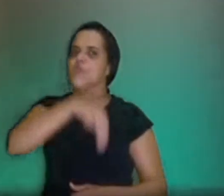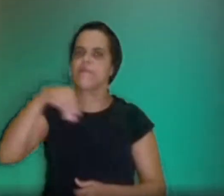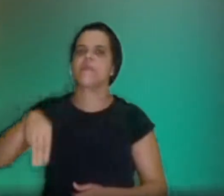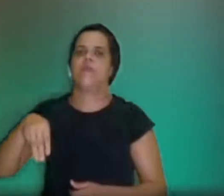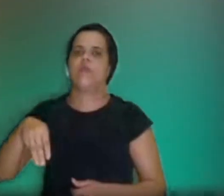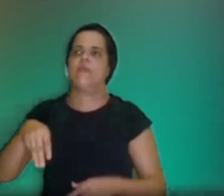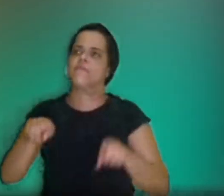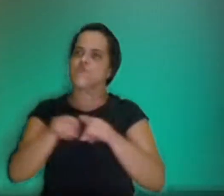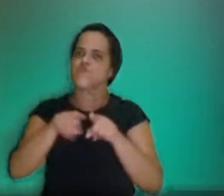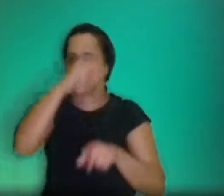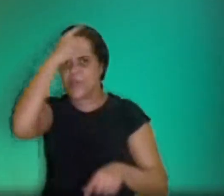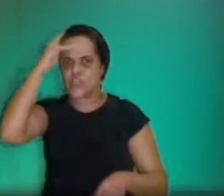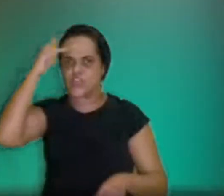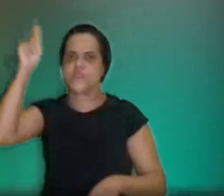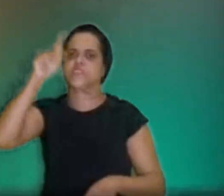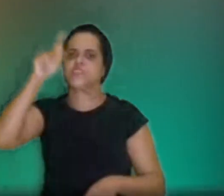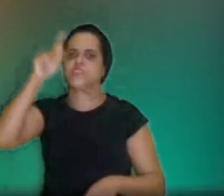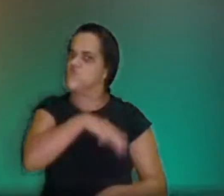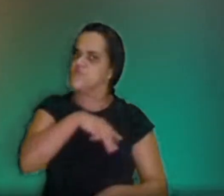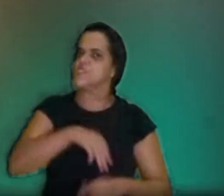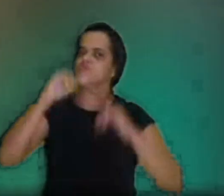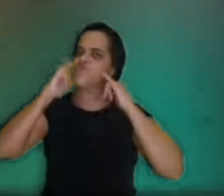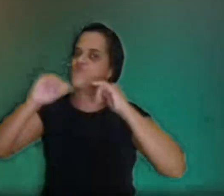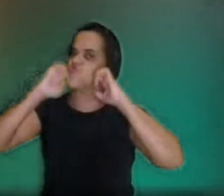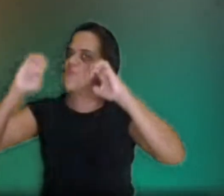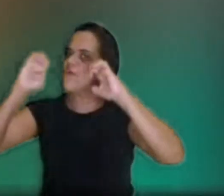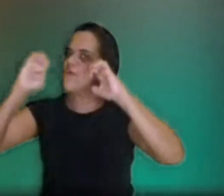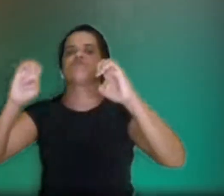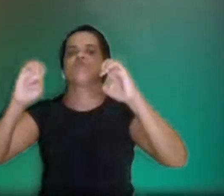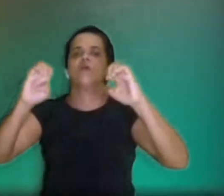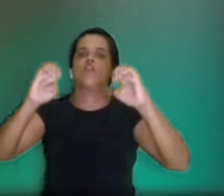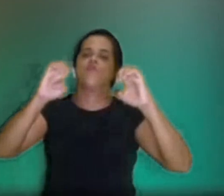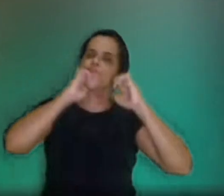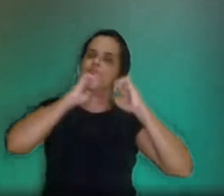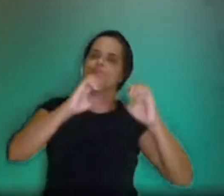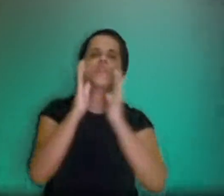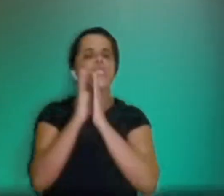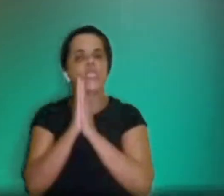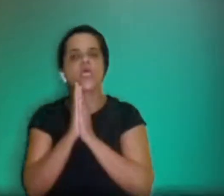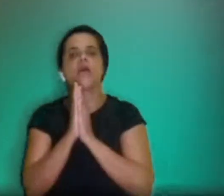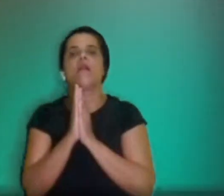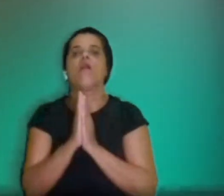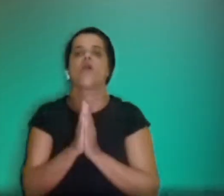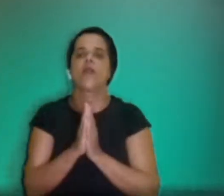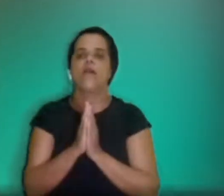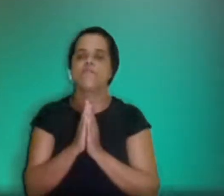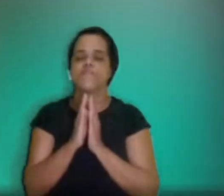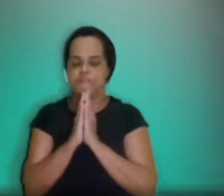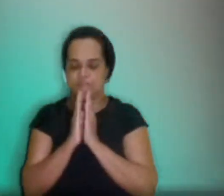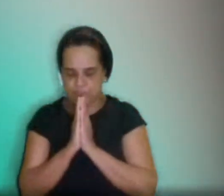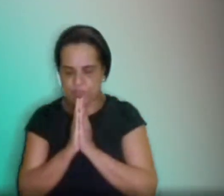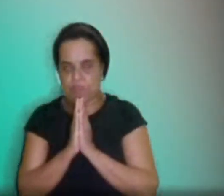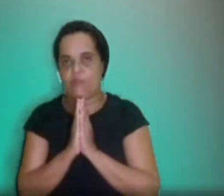e pela Junta de Missões Mundiais e por todos os missionários que estão levando o Evangelho